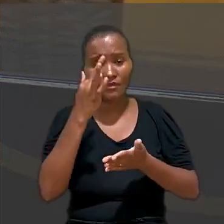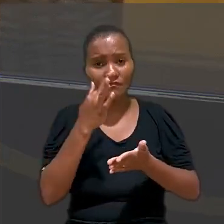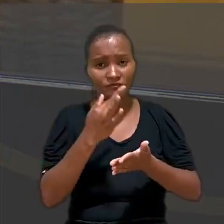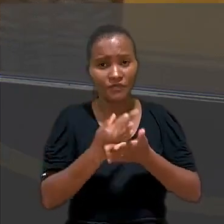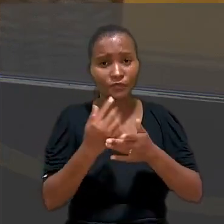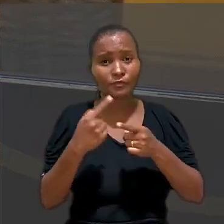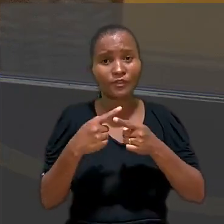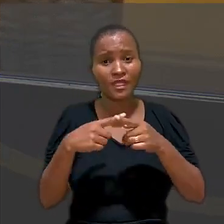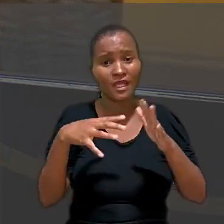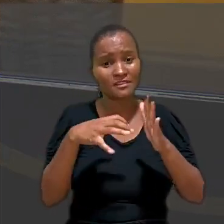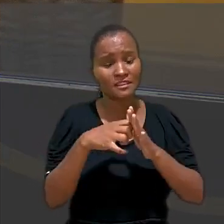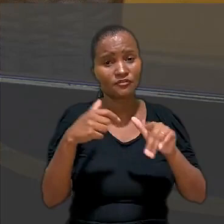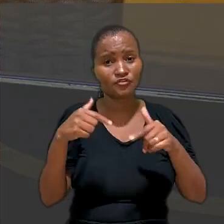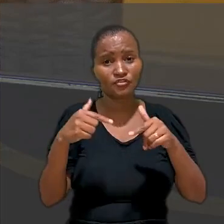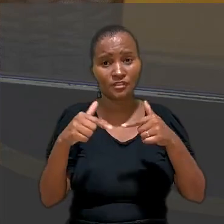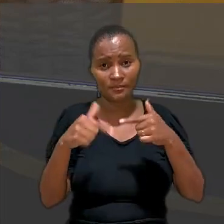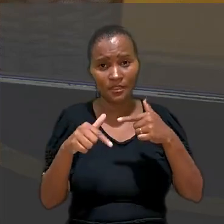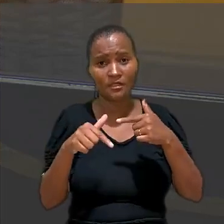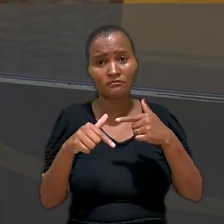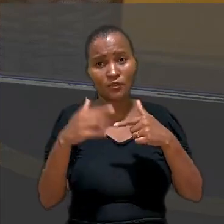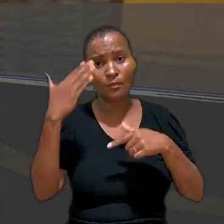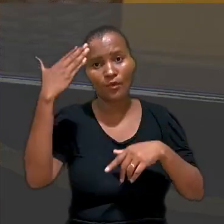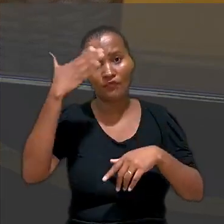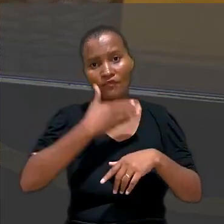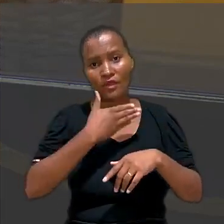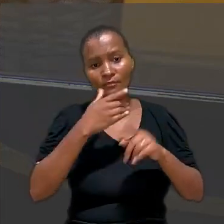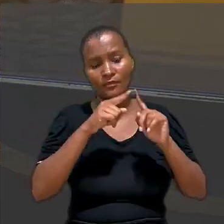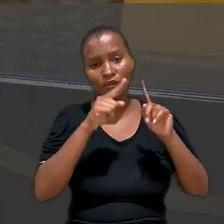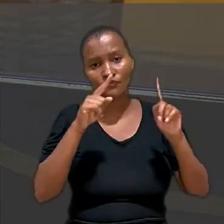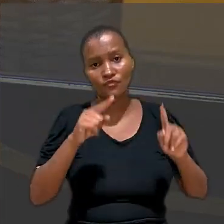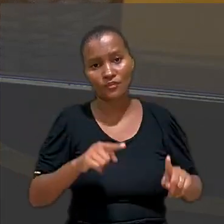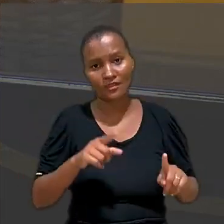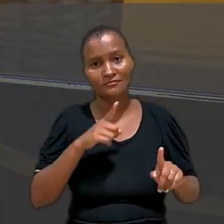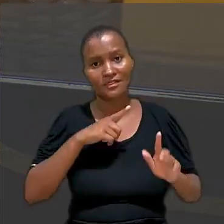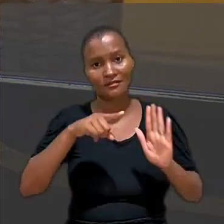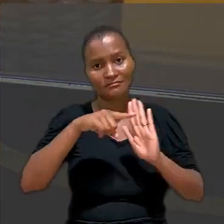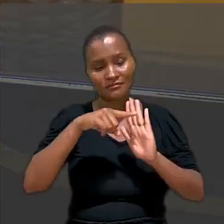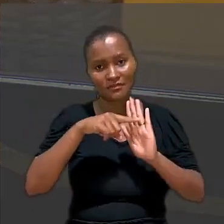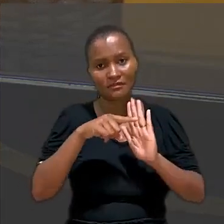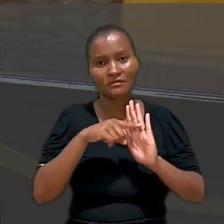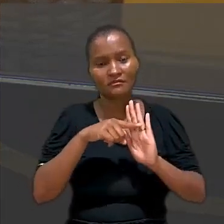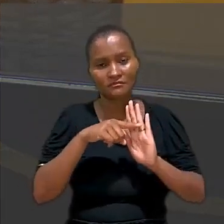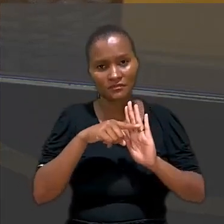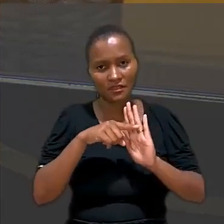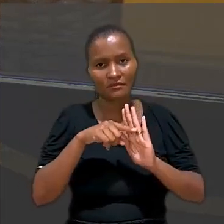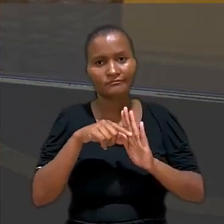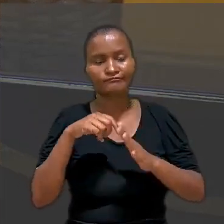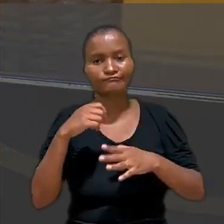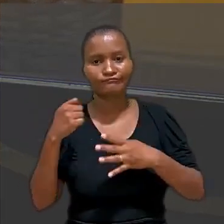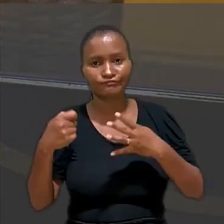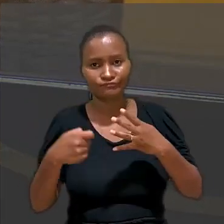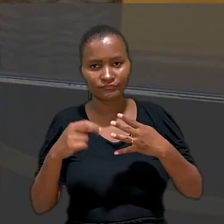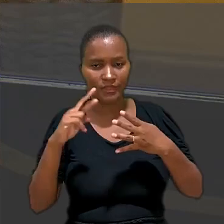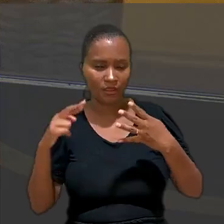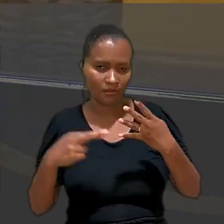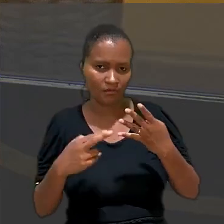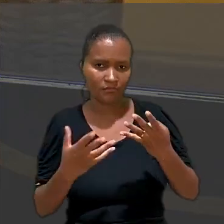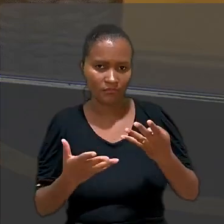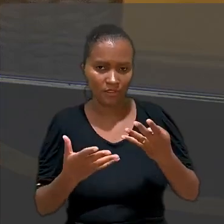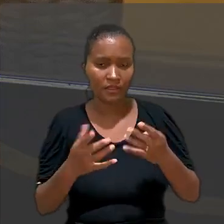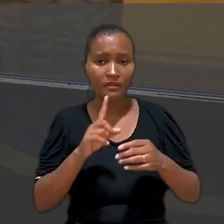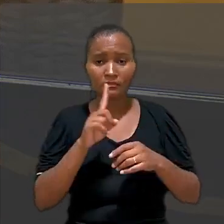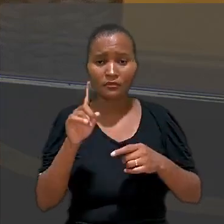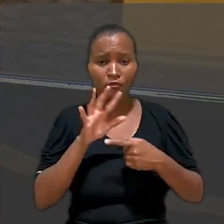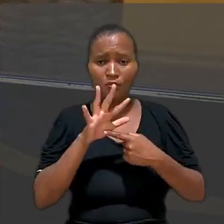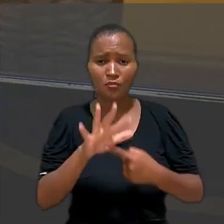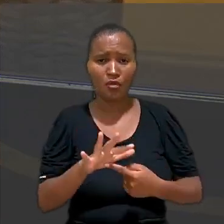por acidente de trabalho, devidamente comprovado pelo empregado. Essa previsão na cláusula ora impugnada não revela